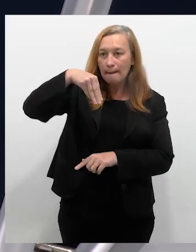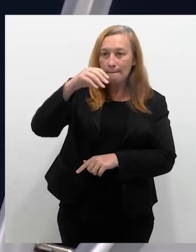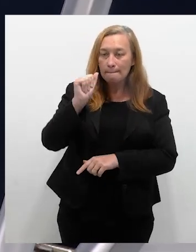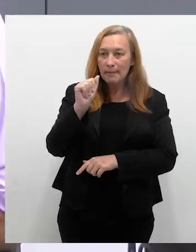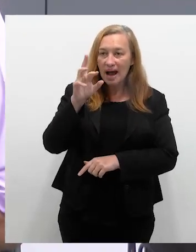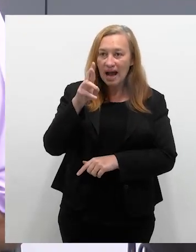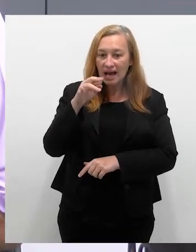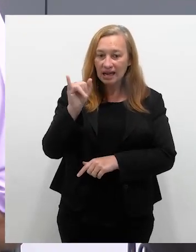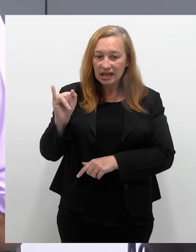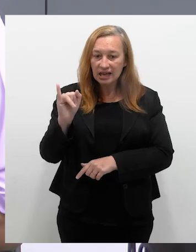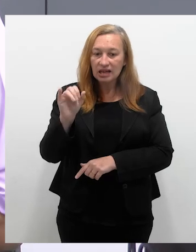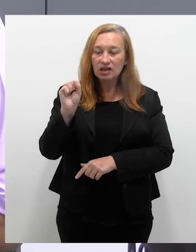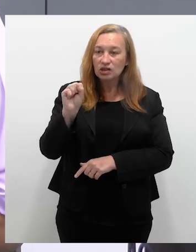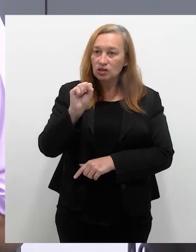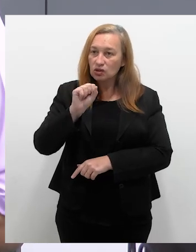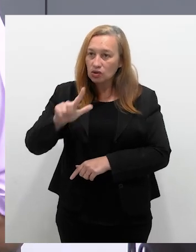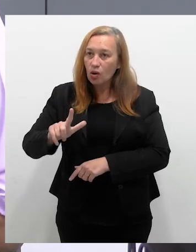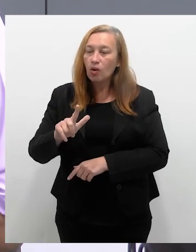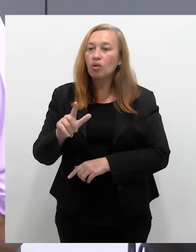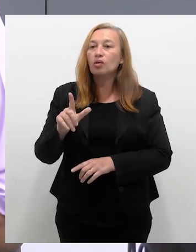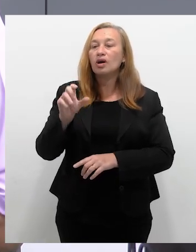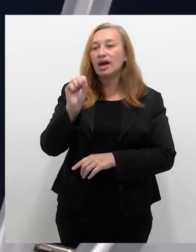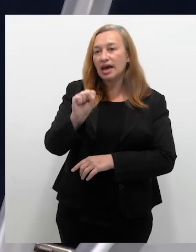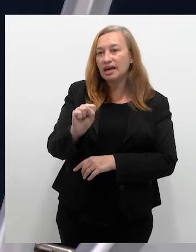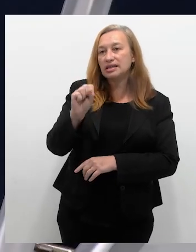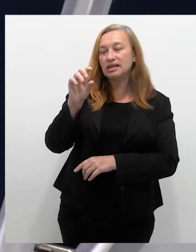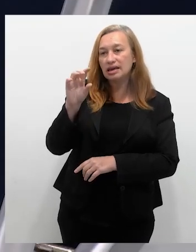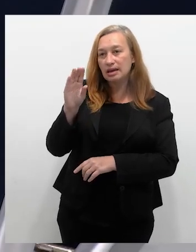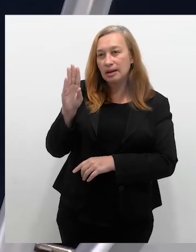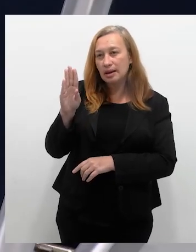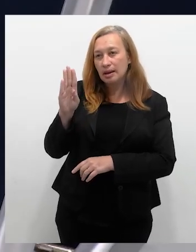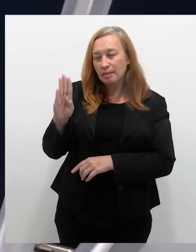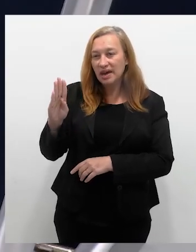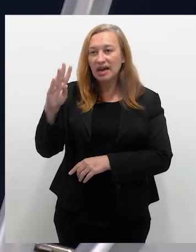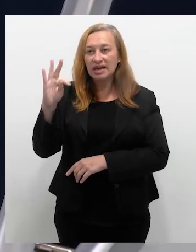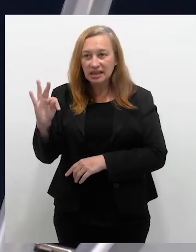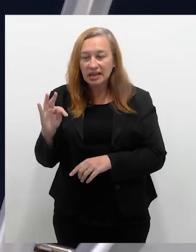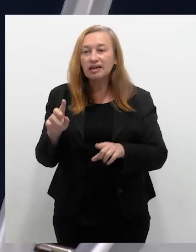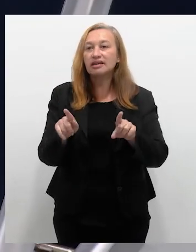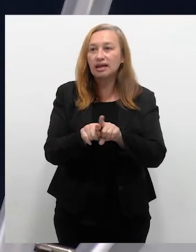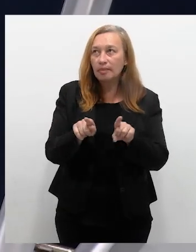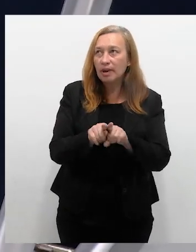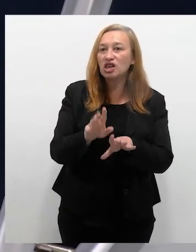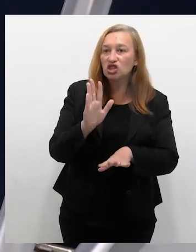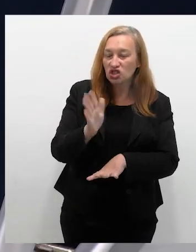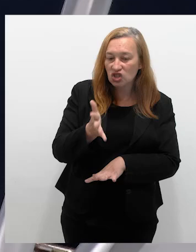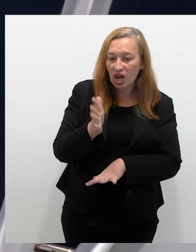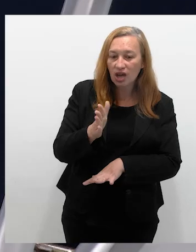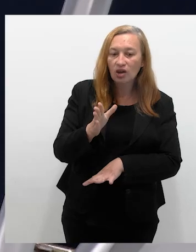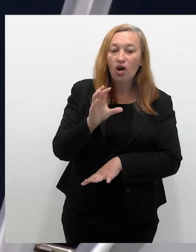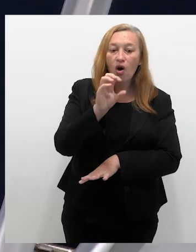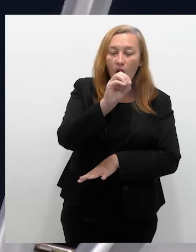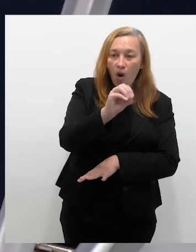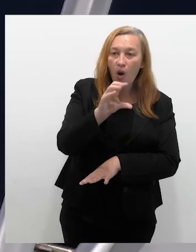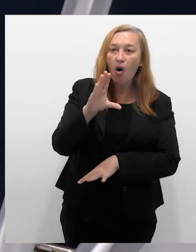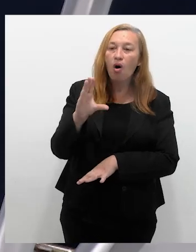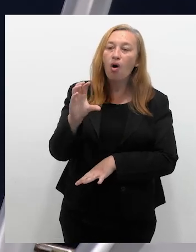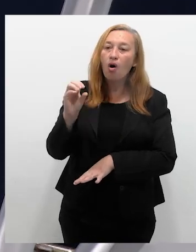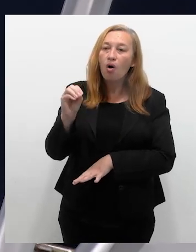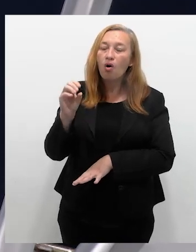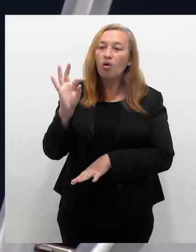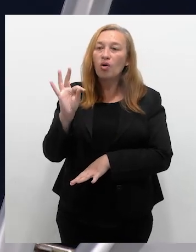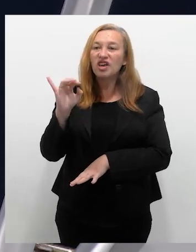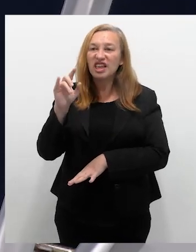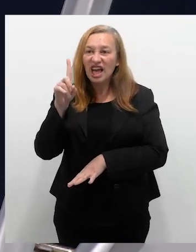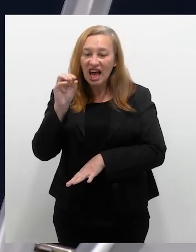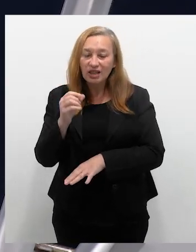no SBT. Sim. Eu já tinha feito algumas participações no O Coitado, com o Moacir Franco, né?